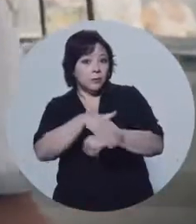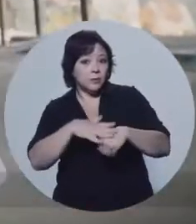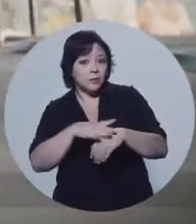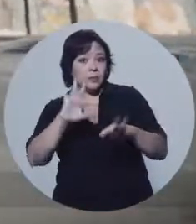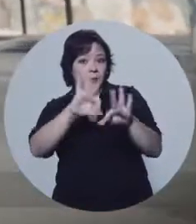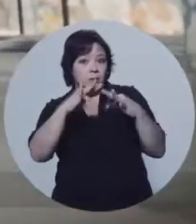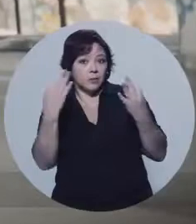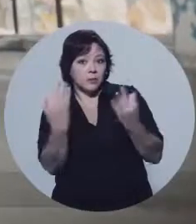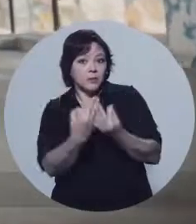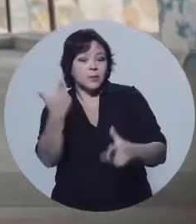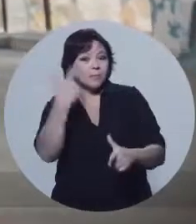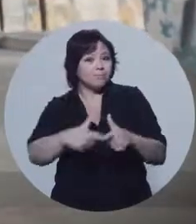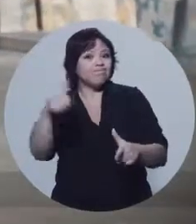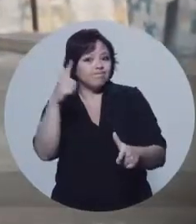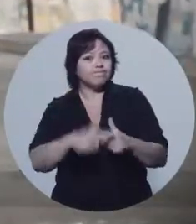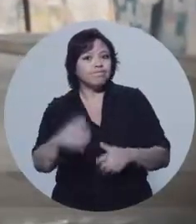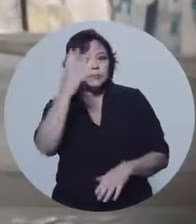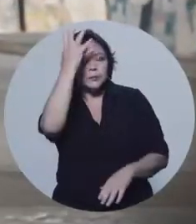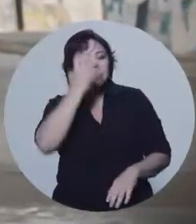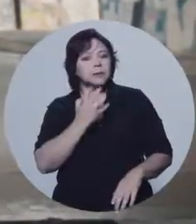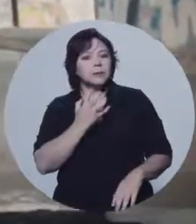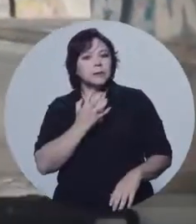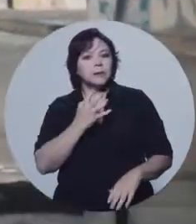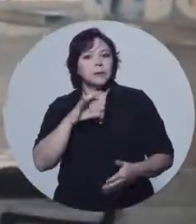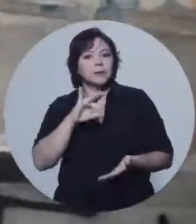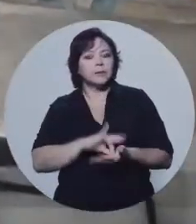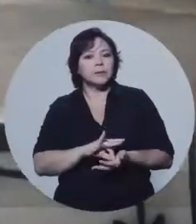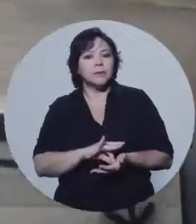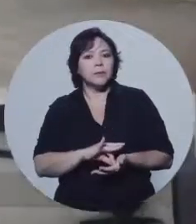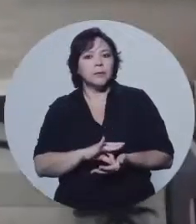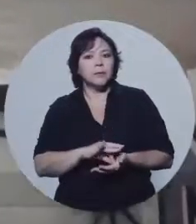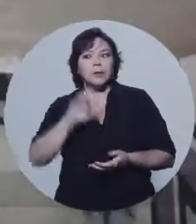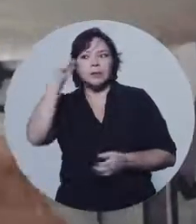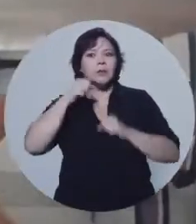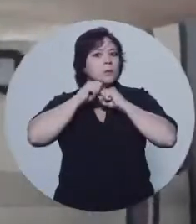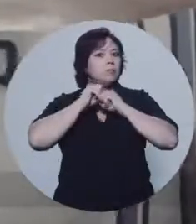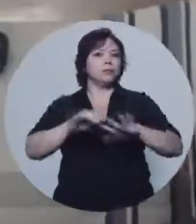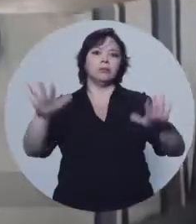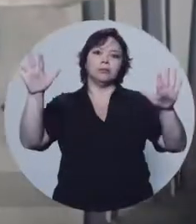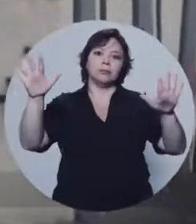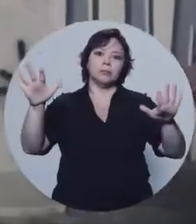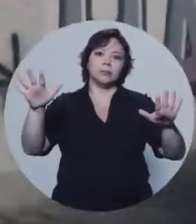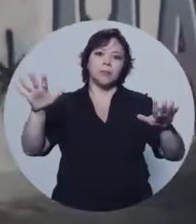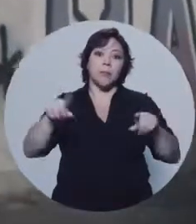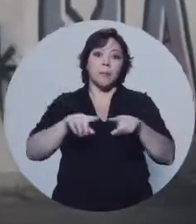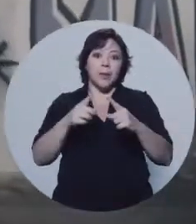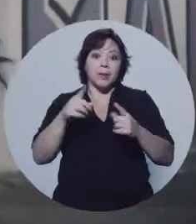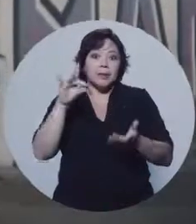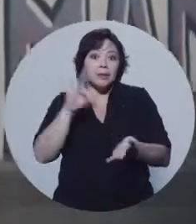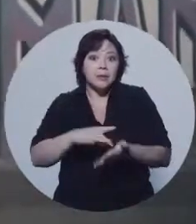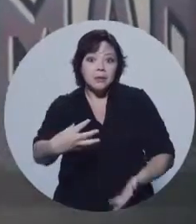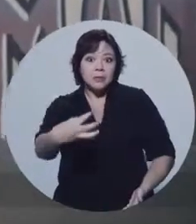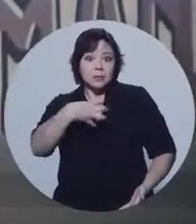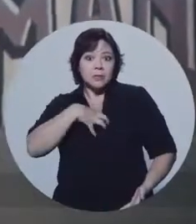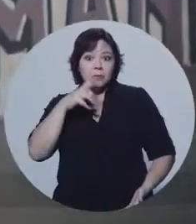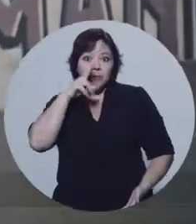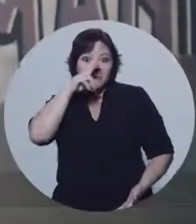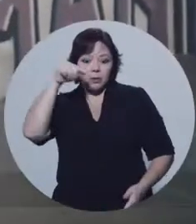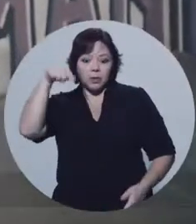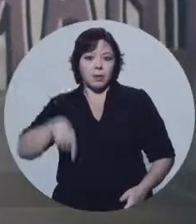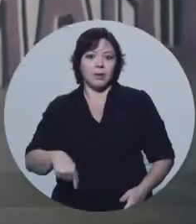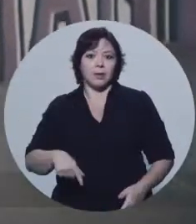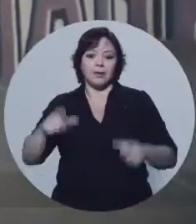Hoje eu quero falar com as famílias que estão passando por um grave problema e que atinge todo o nosso estado e que é sentido mais forte